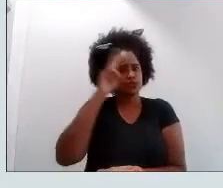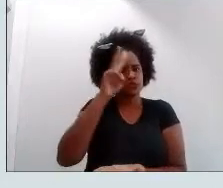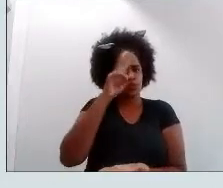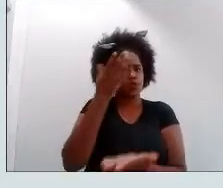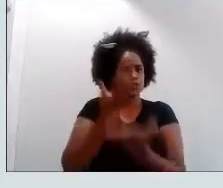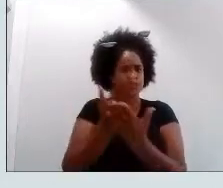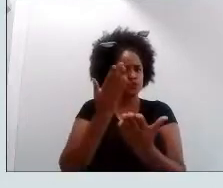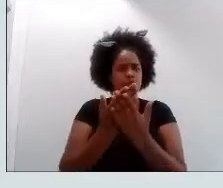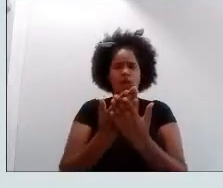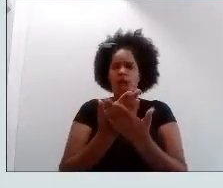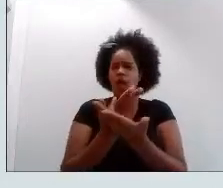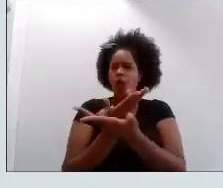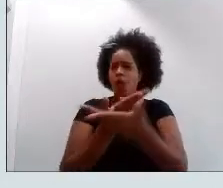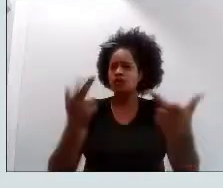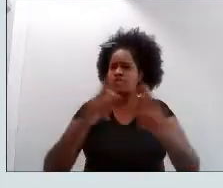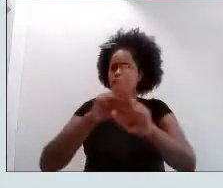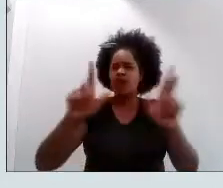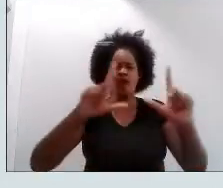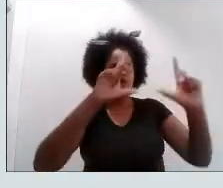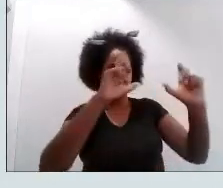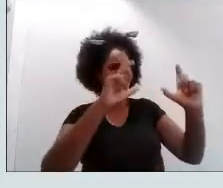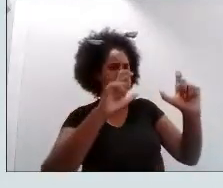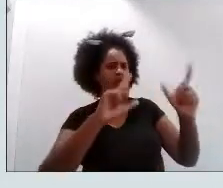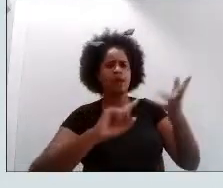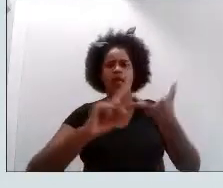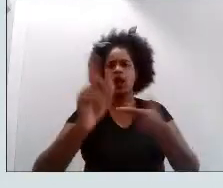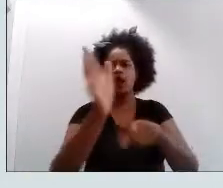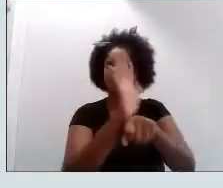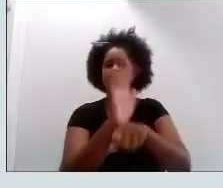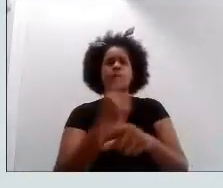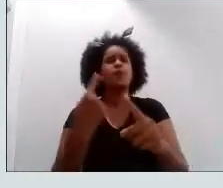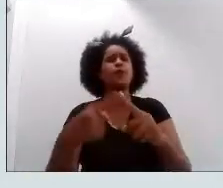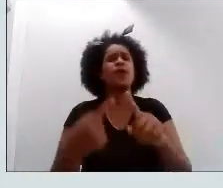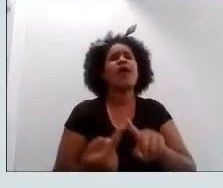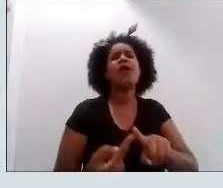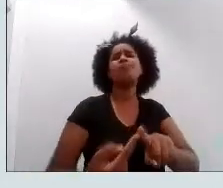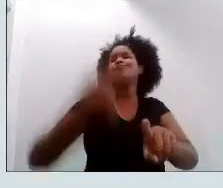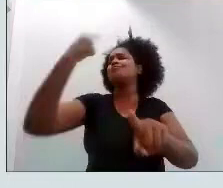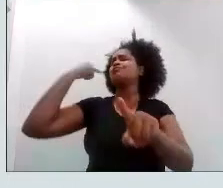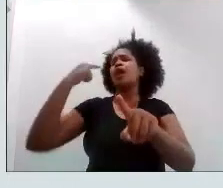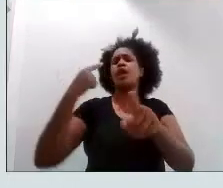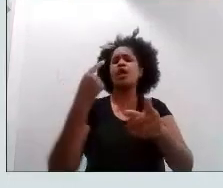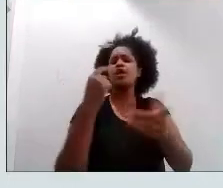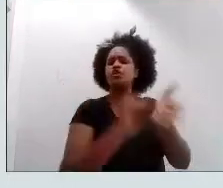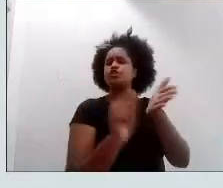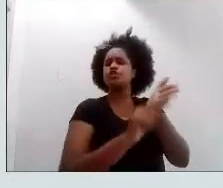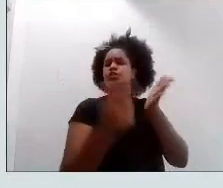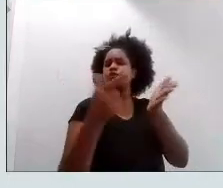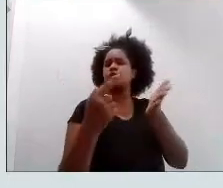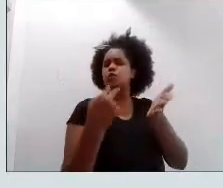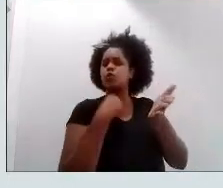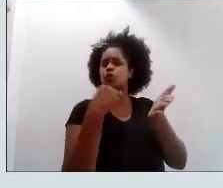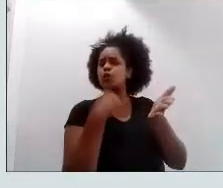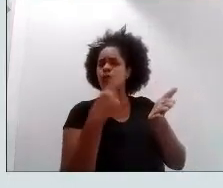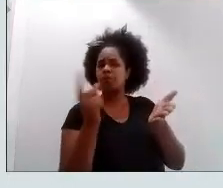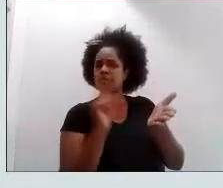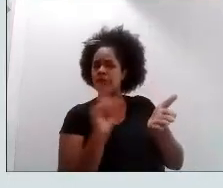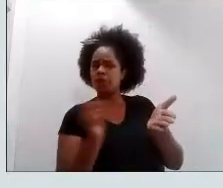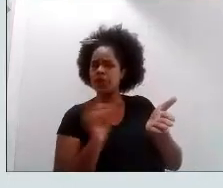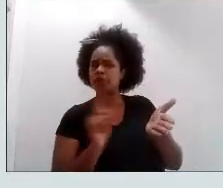por que nós não podemos estudar a história com esses registros antigos chamados ágrafos?